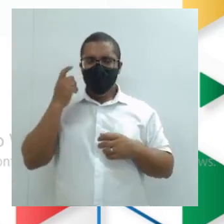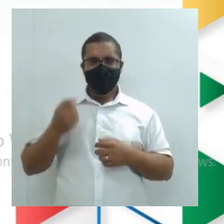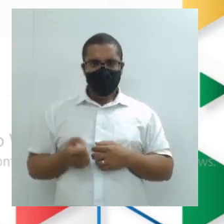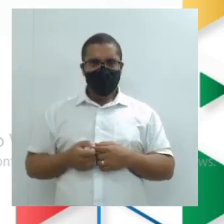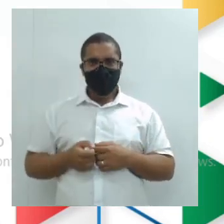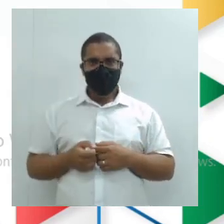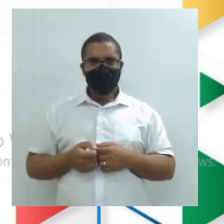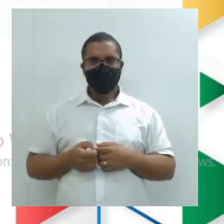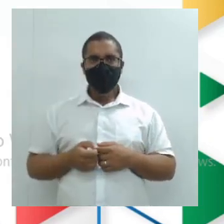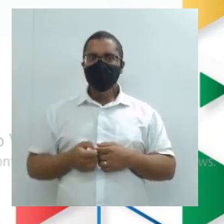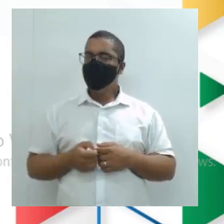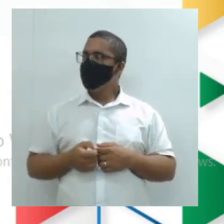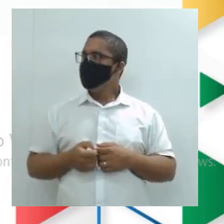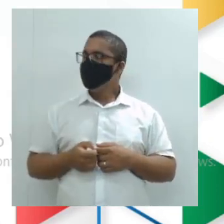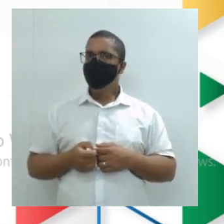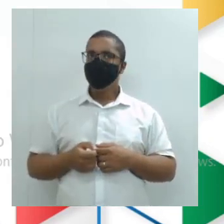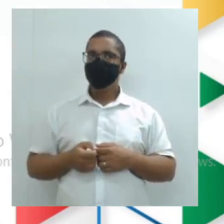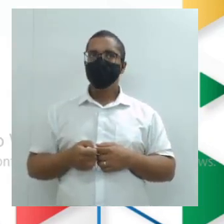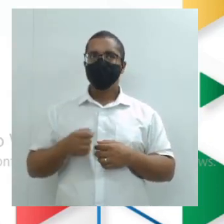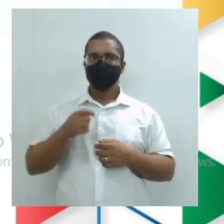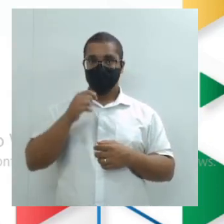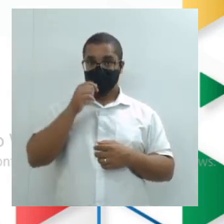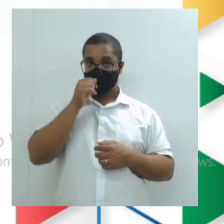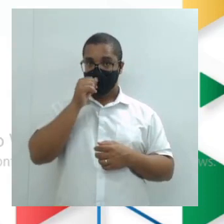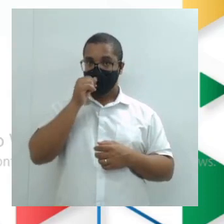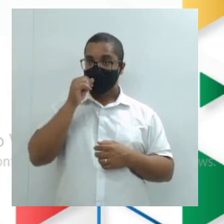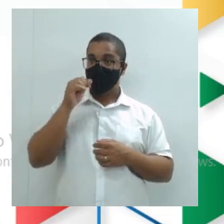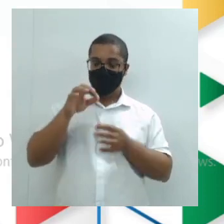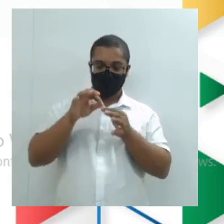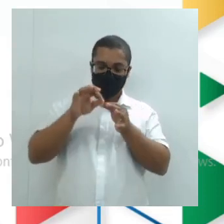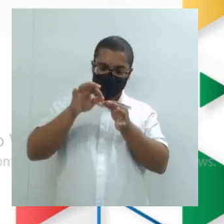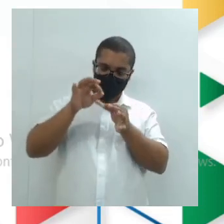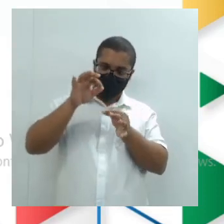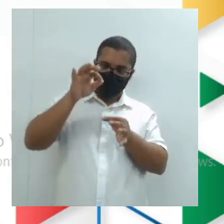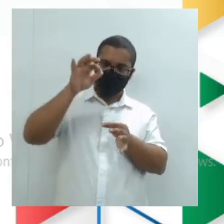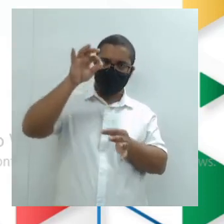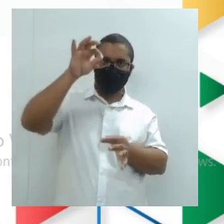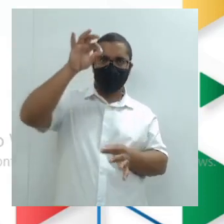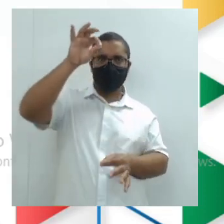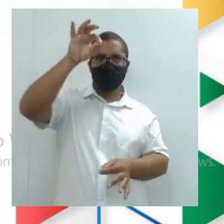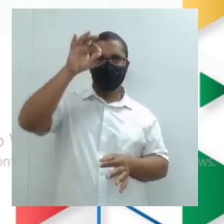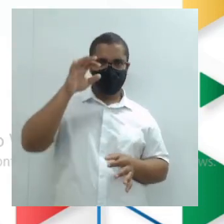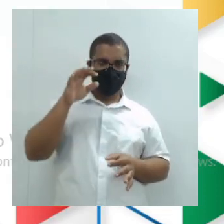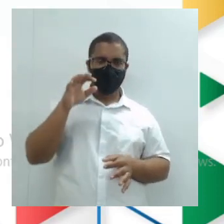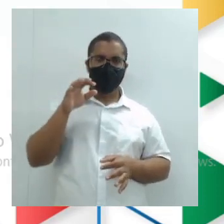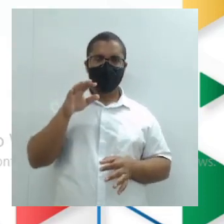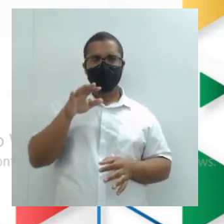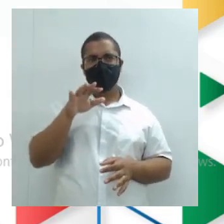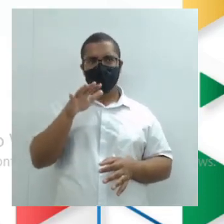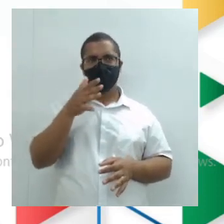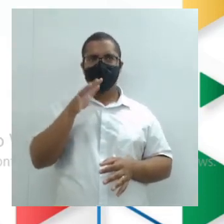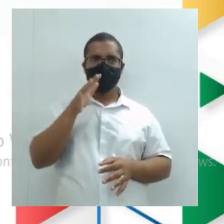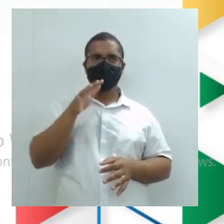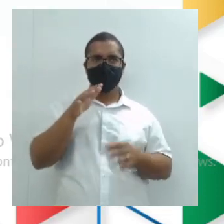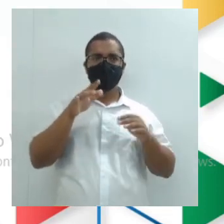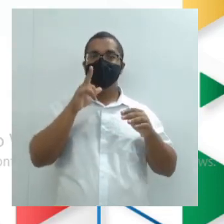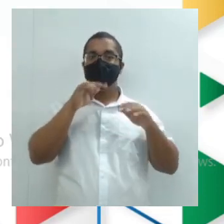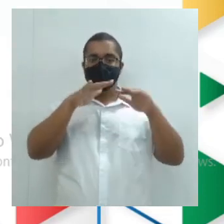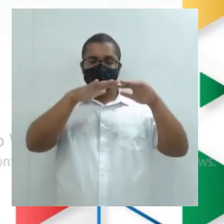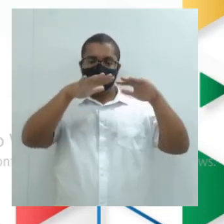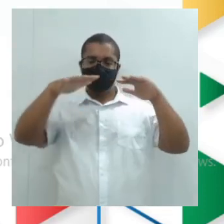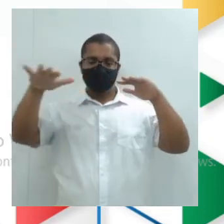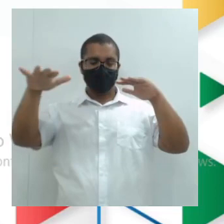ok? Traçando uma linha aí imaginária nesse formato da água,